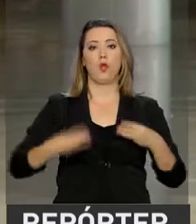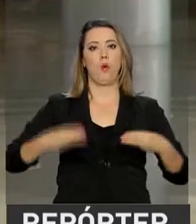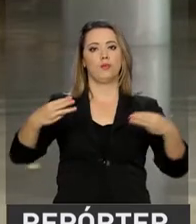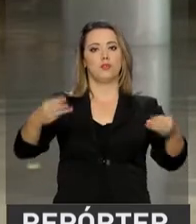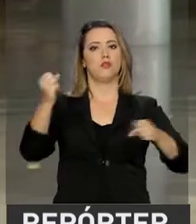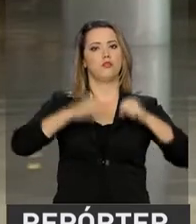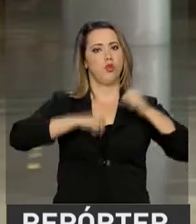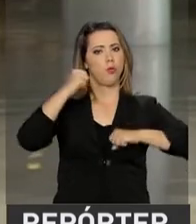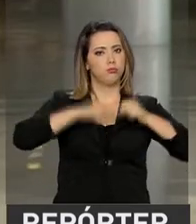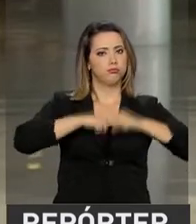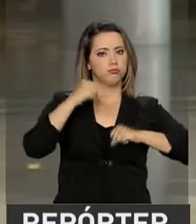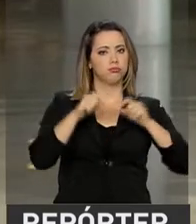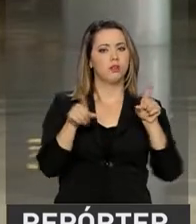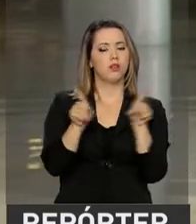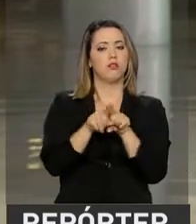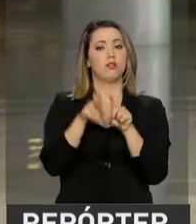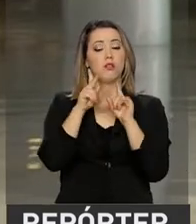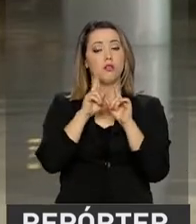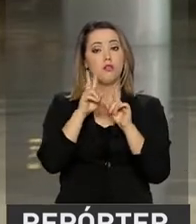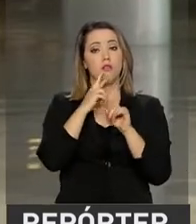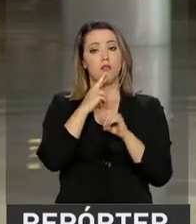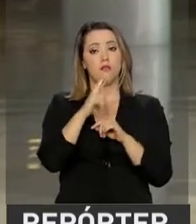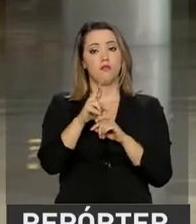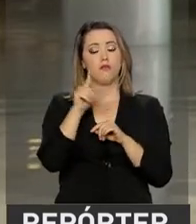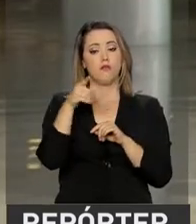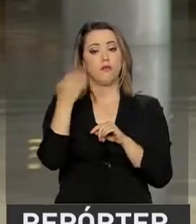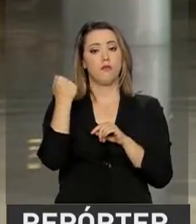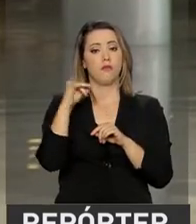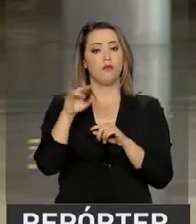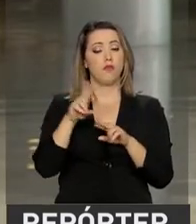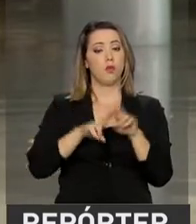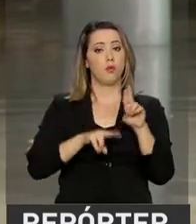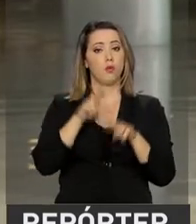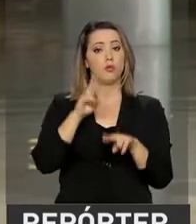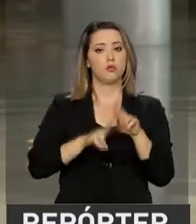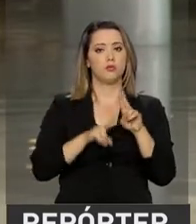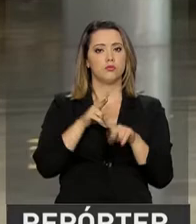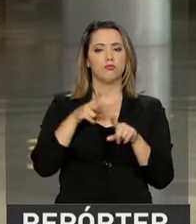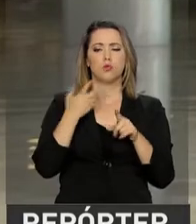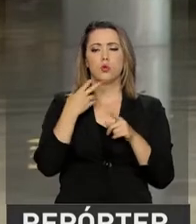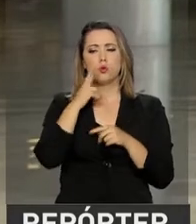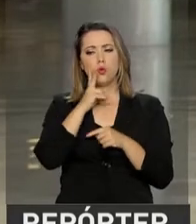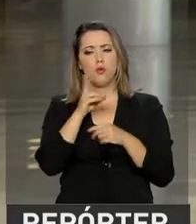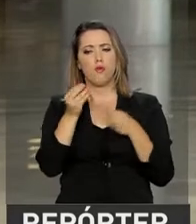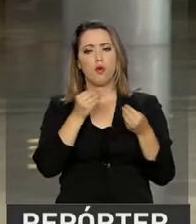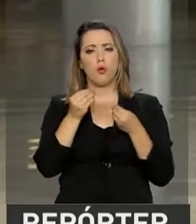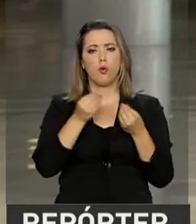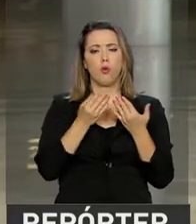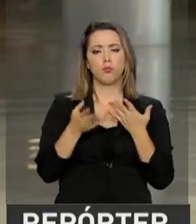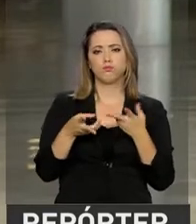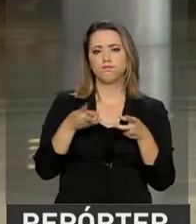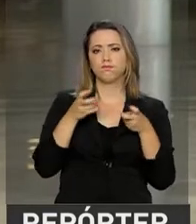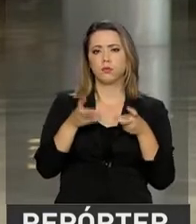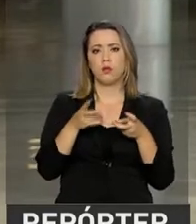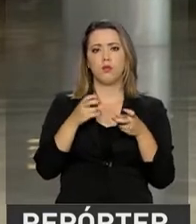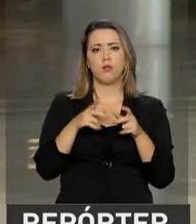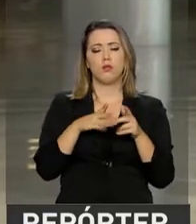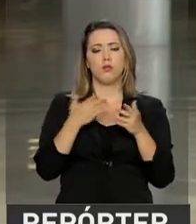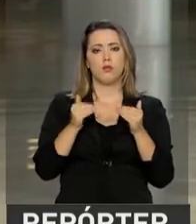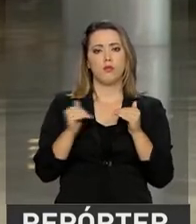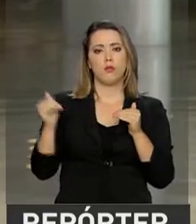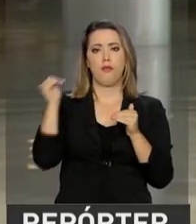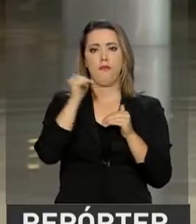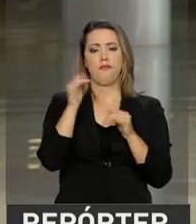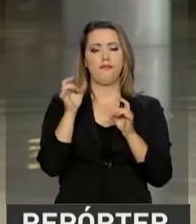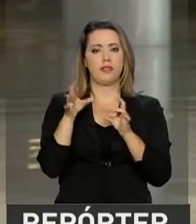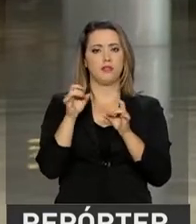exterior e serviços resolveu no fim de junho revisar a estimativa para o superávit da balança